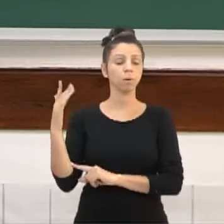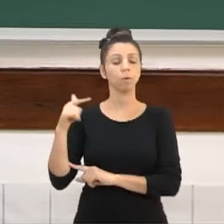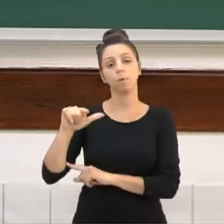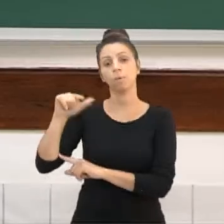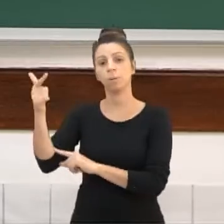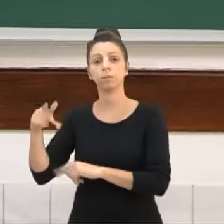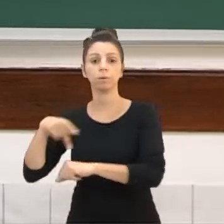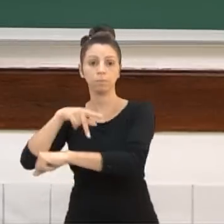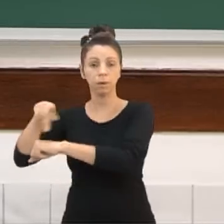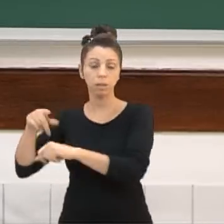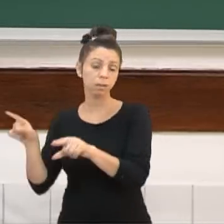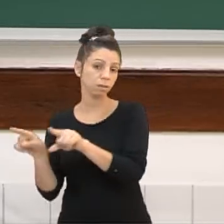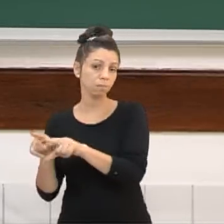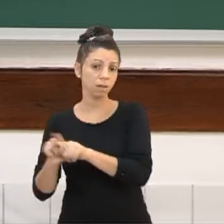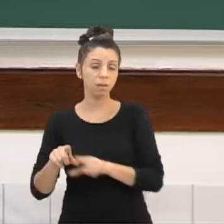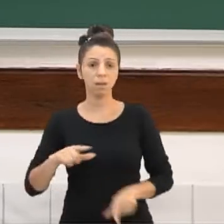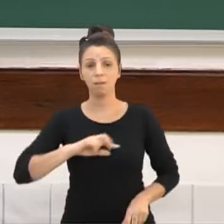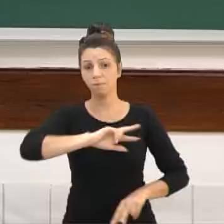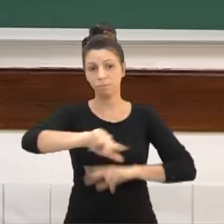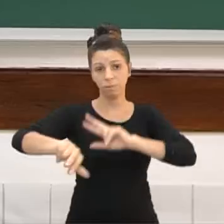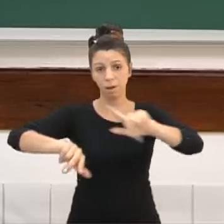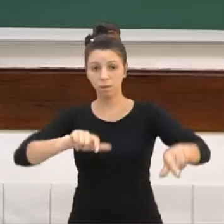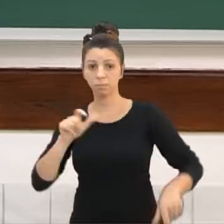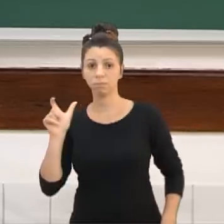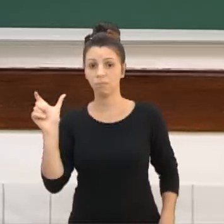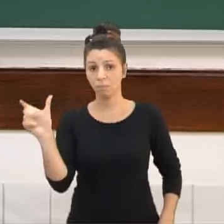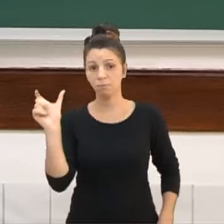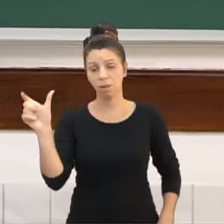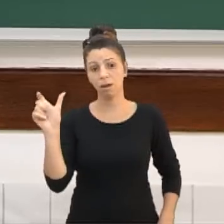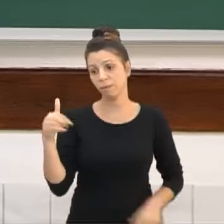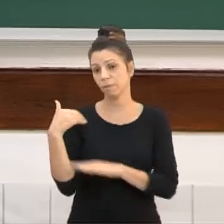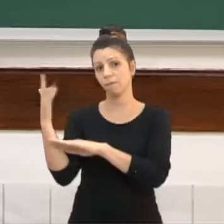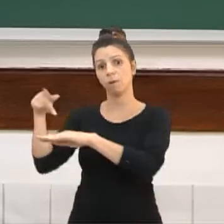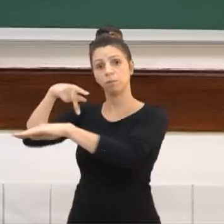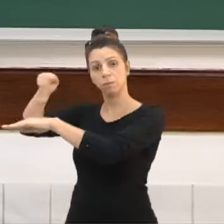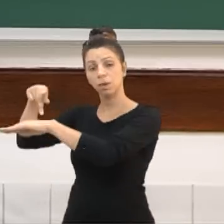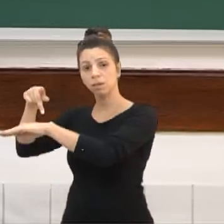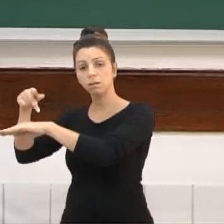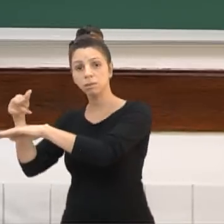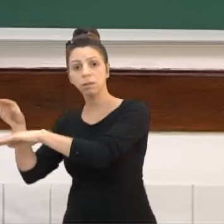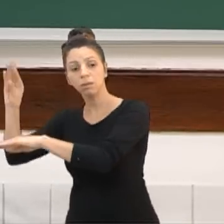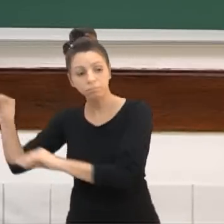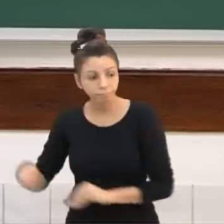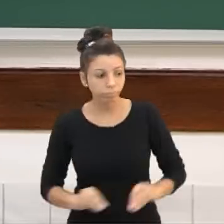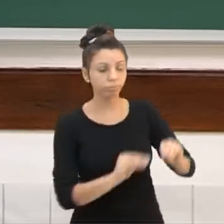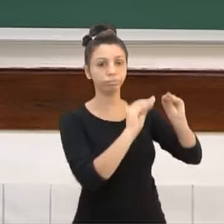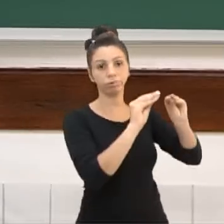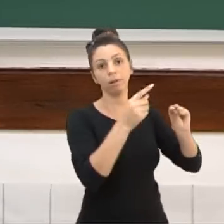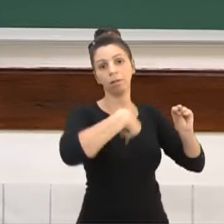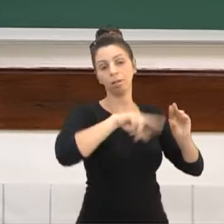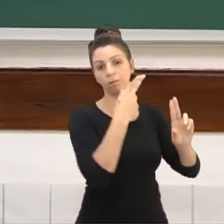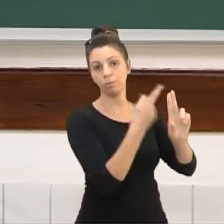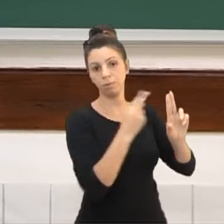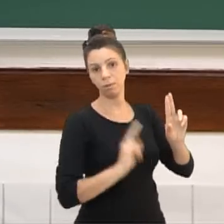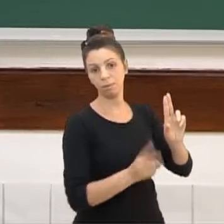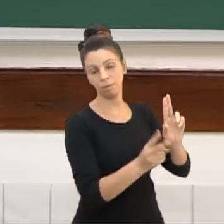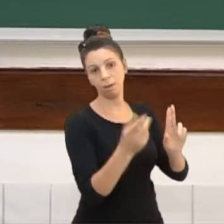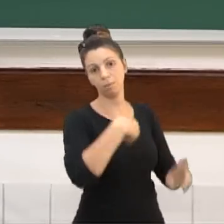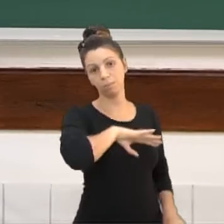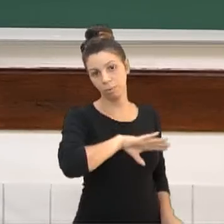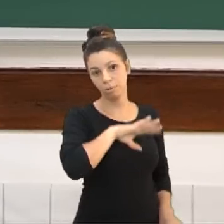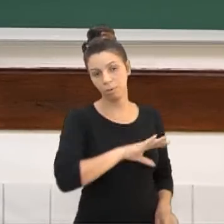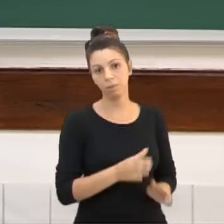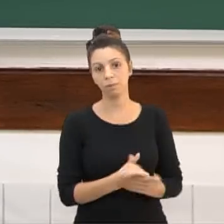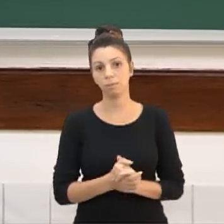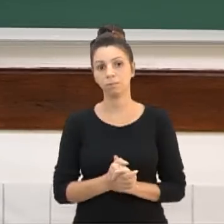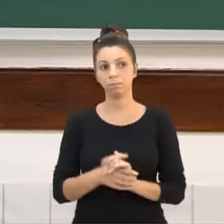vários estrangeirismos que já utilizamos no dia a dia como se fosse nossa. Né? Então, são estrangeirismos aí. Então,